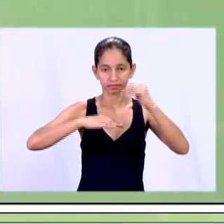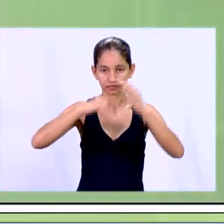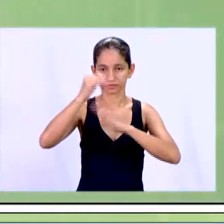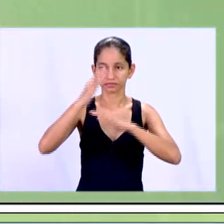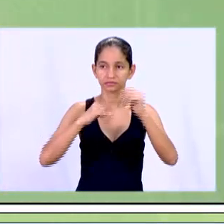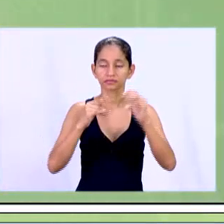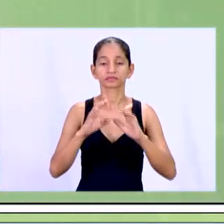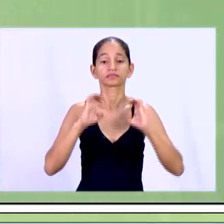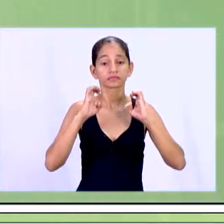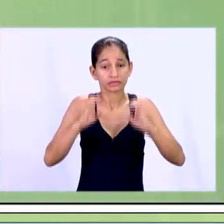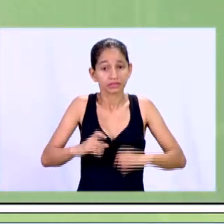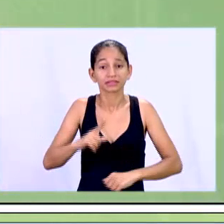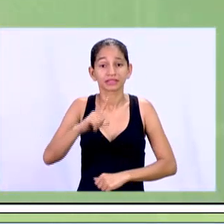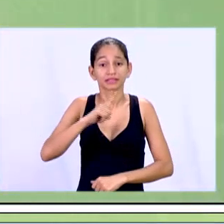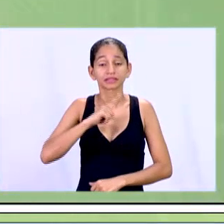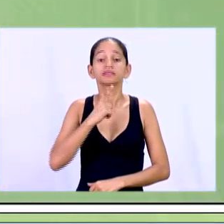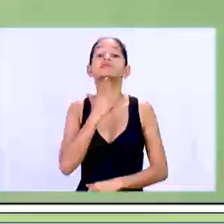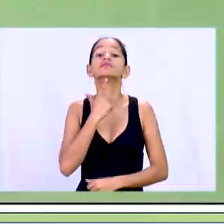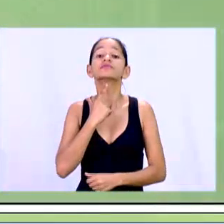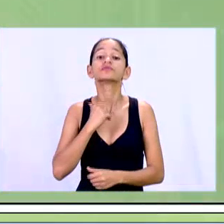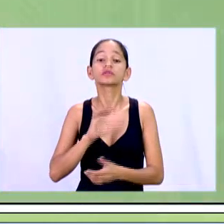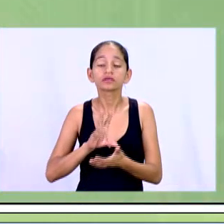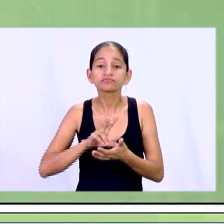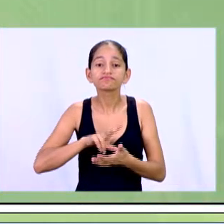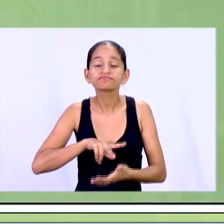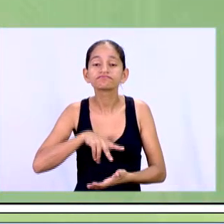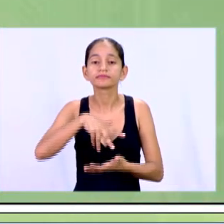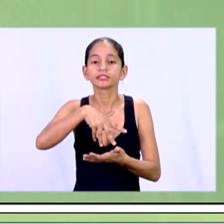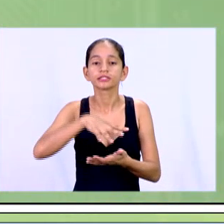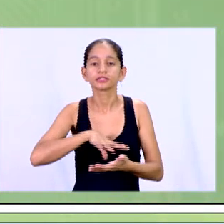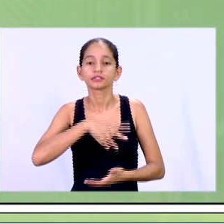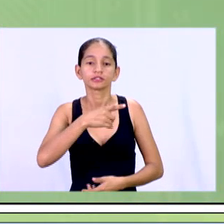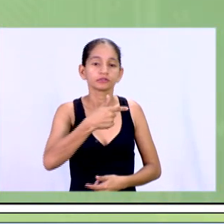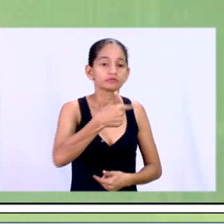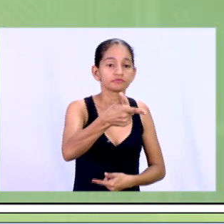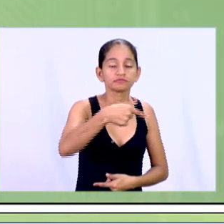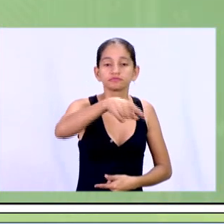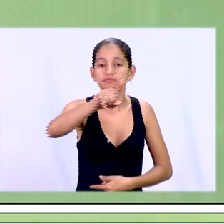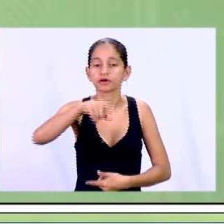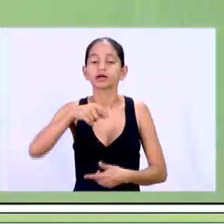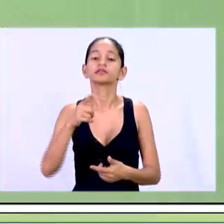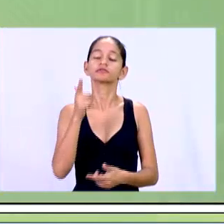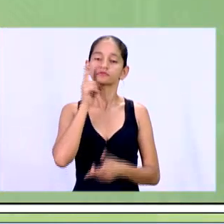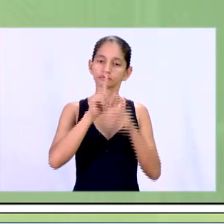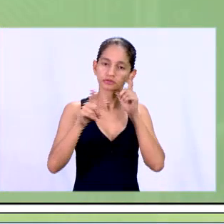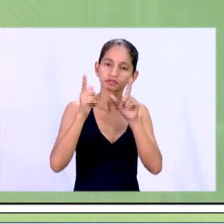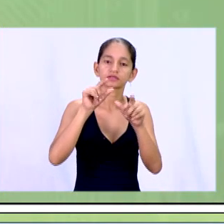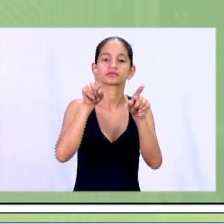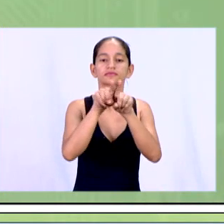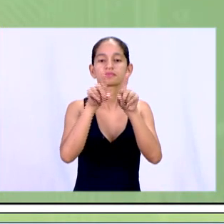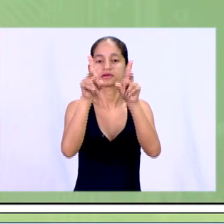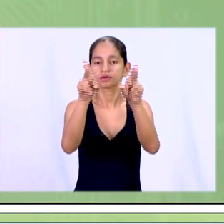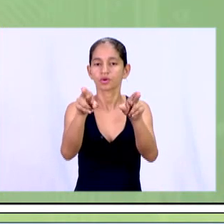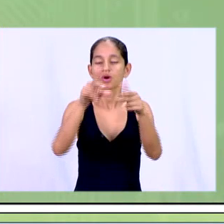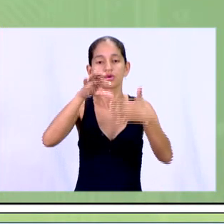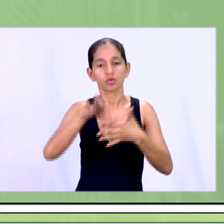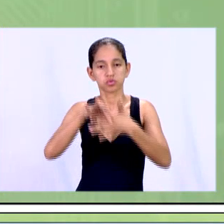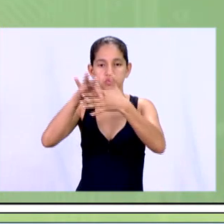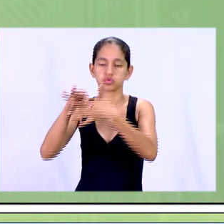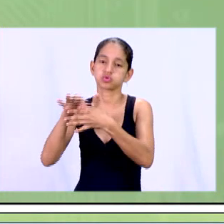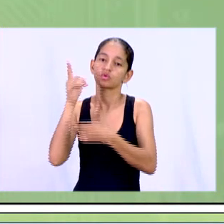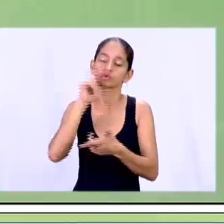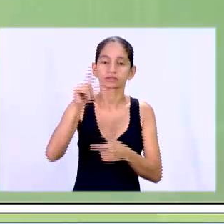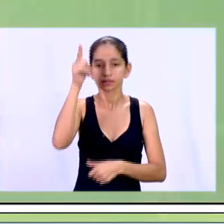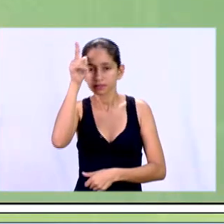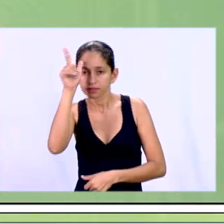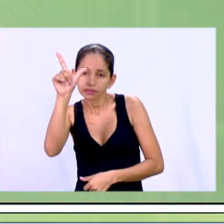que tem uma iniciativa, que tem condições de liderar, né? Vocês estão aí